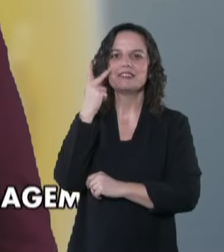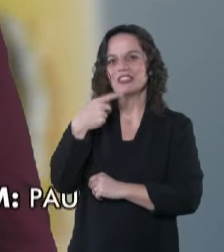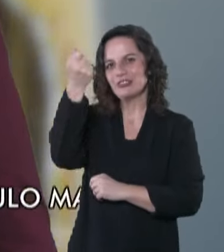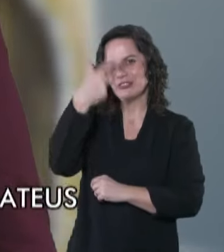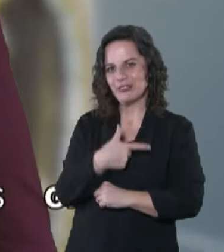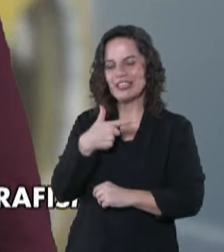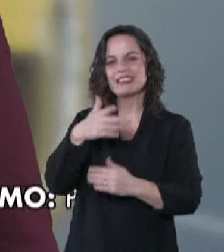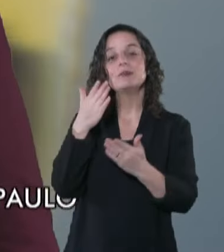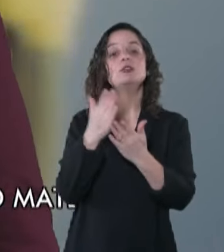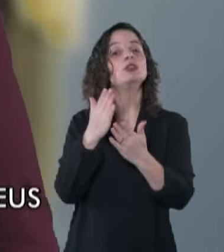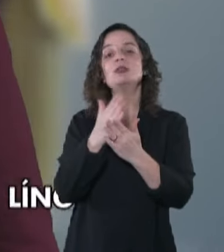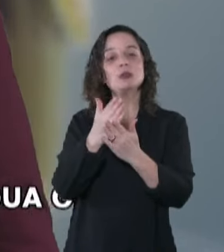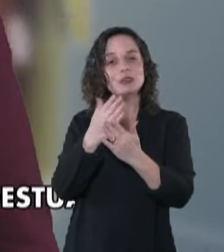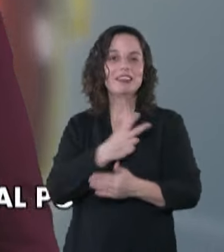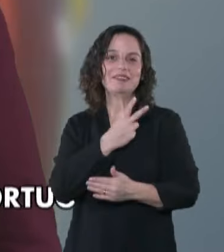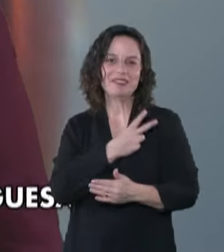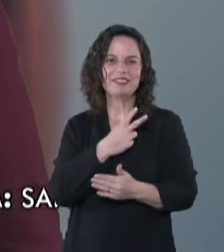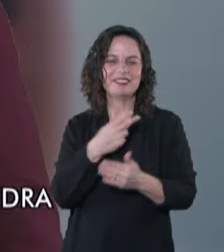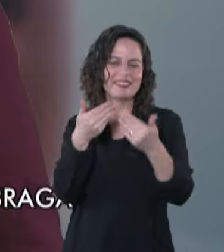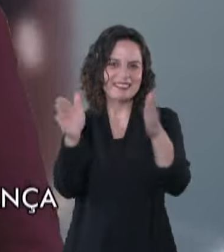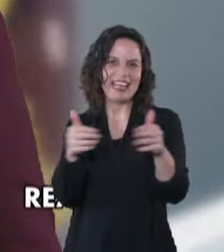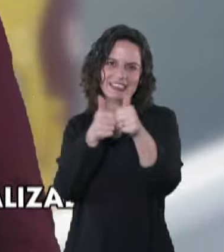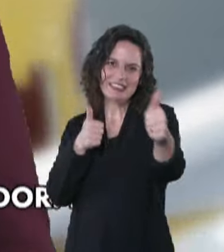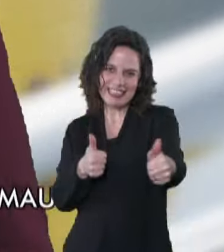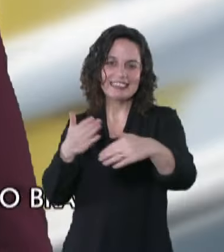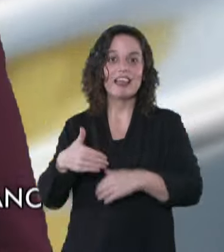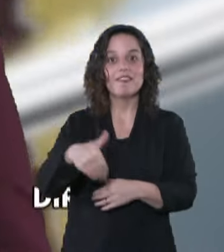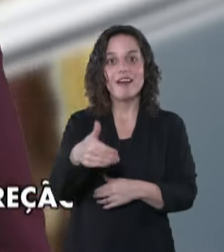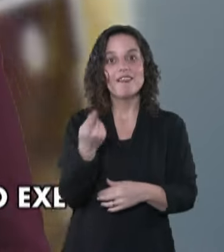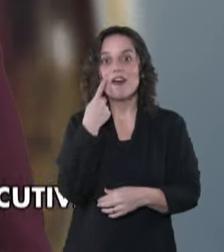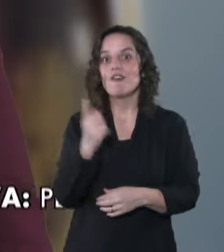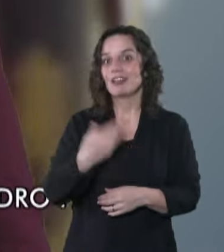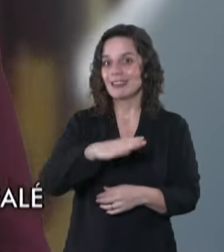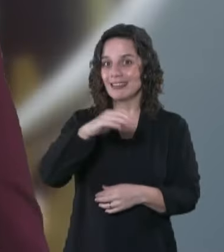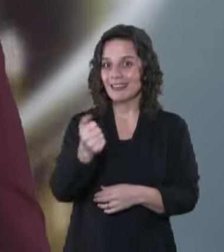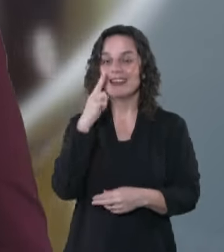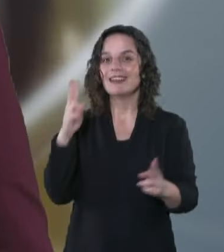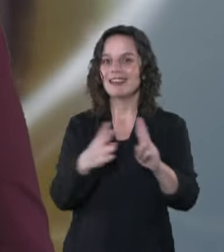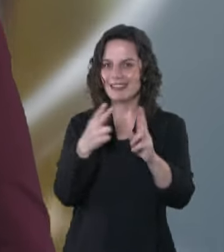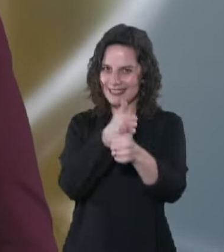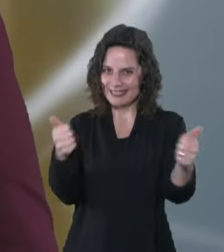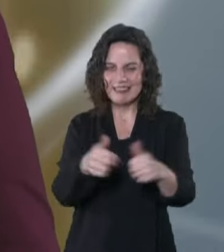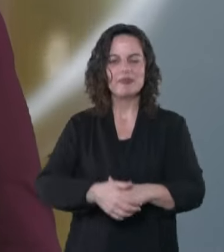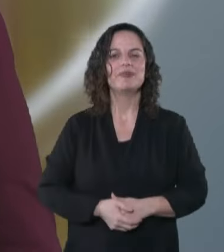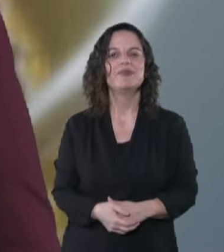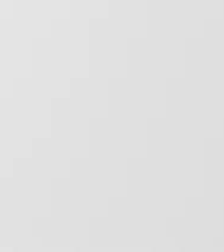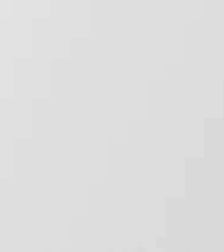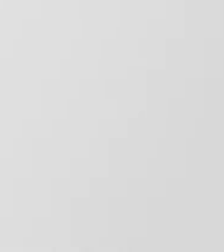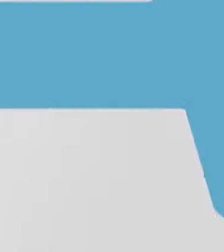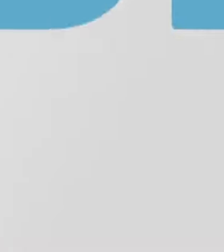quem estuda à distância na Universidade Aberta. Nós voltamos dentro de 15 dias. Até lá, fique bem.